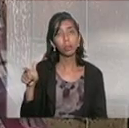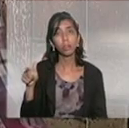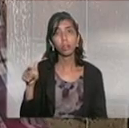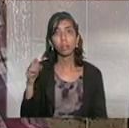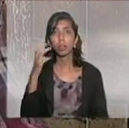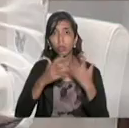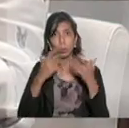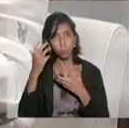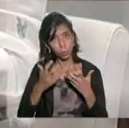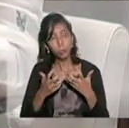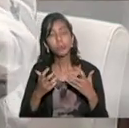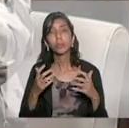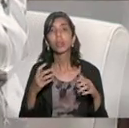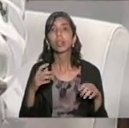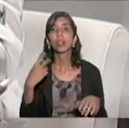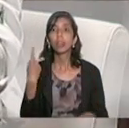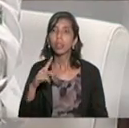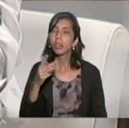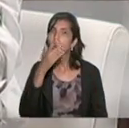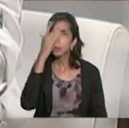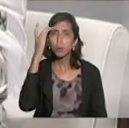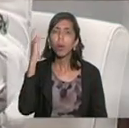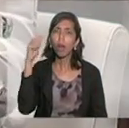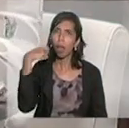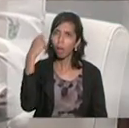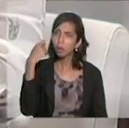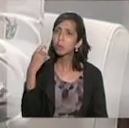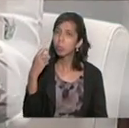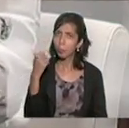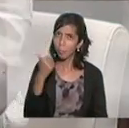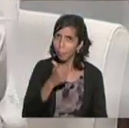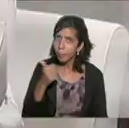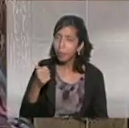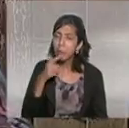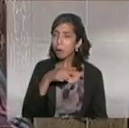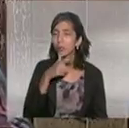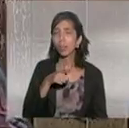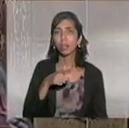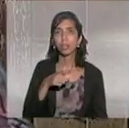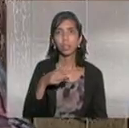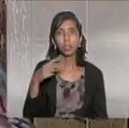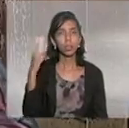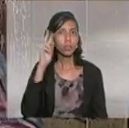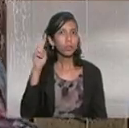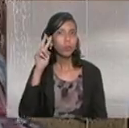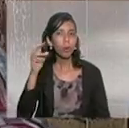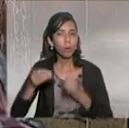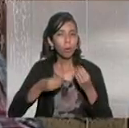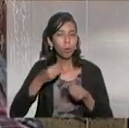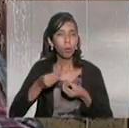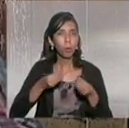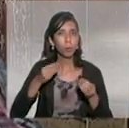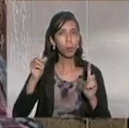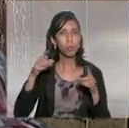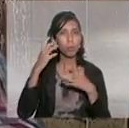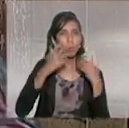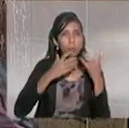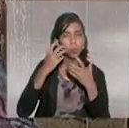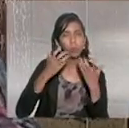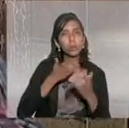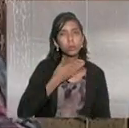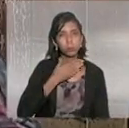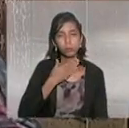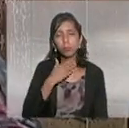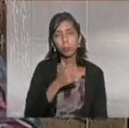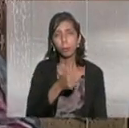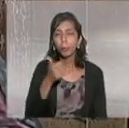musicais. E o cara sendo o melhor ator, ele dá conta do restante? Dá, porque aí precisa contar a história, aí a música envolve, aí ele canta